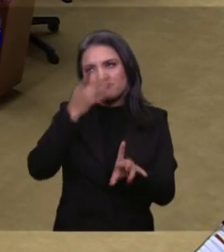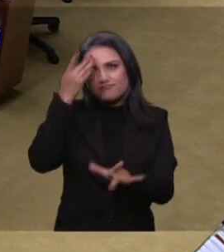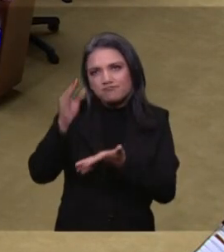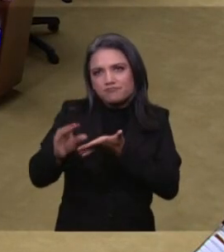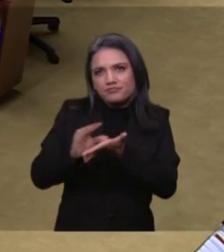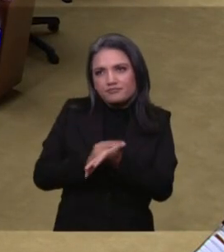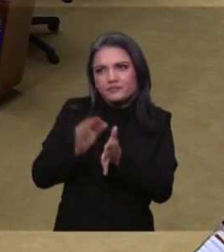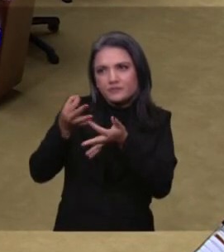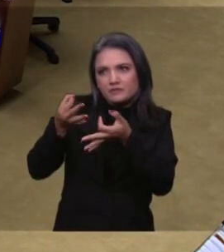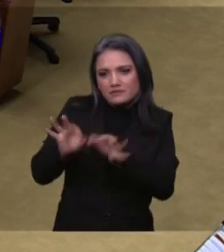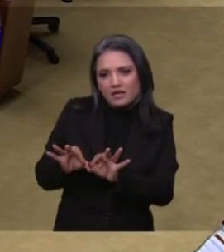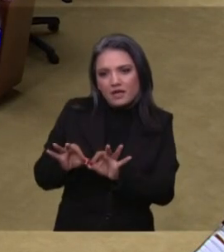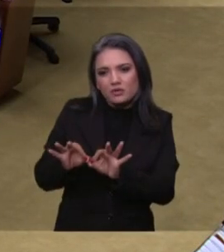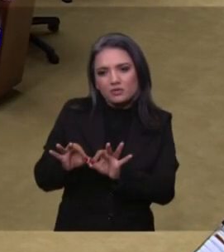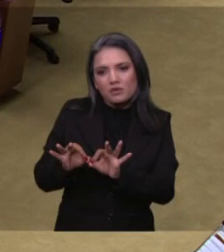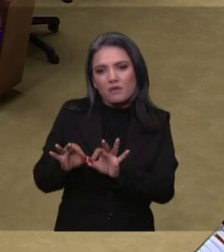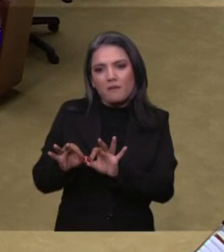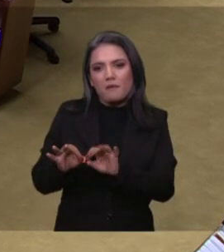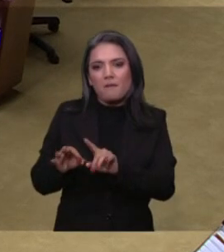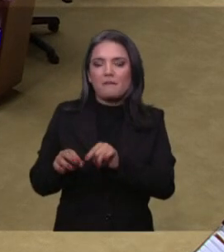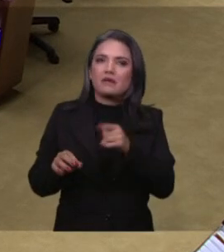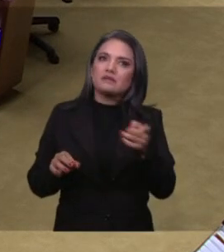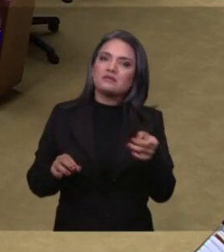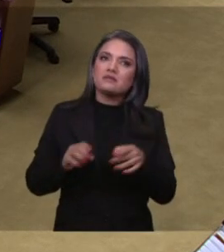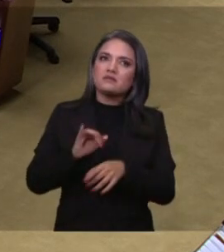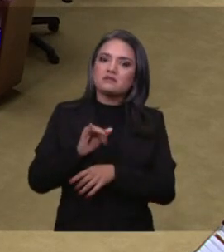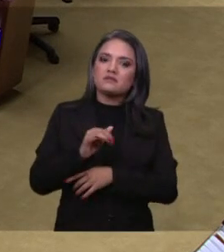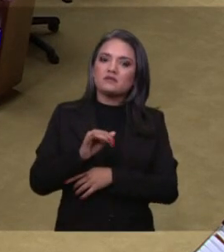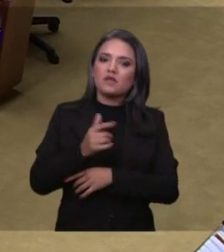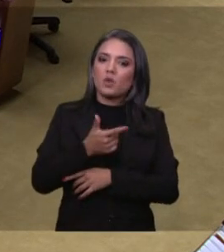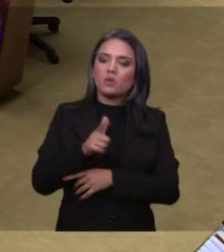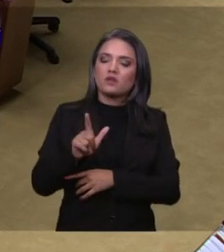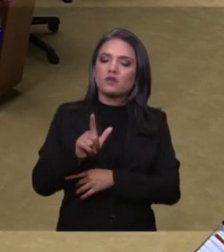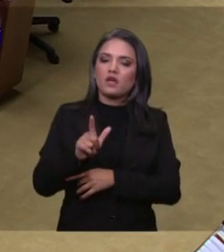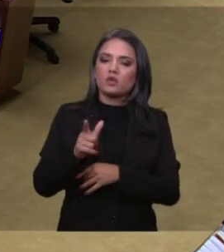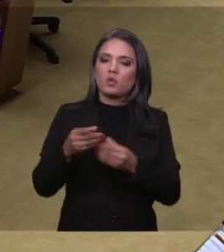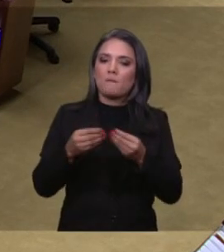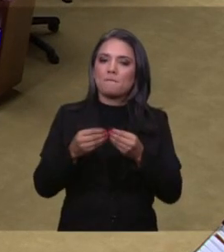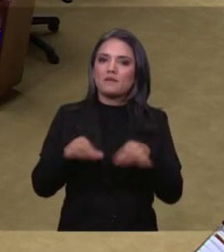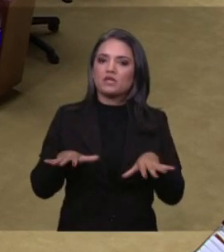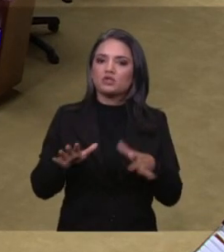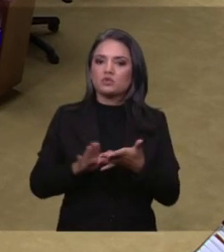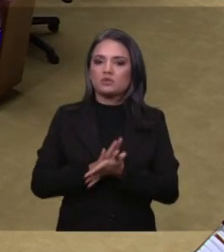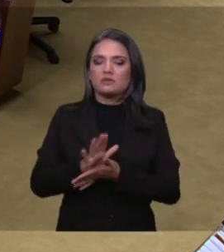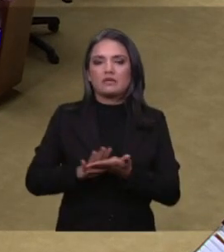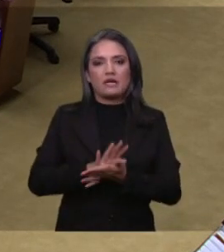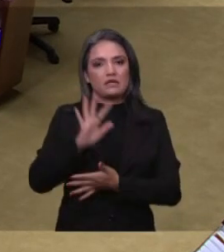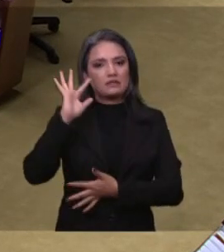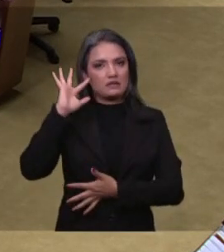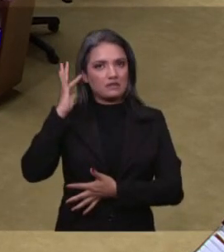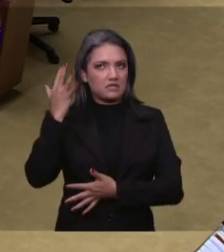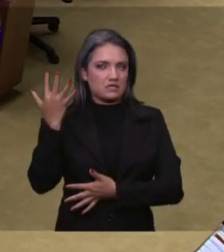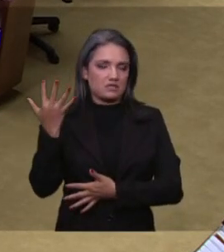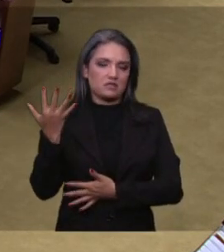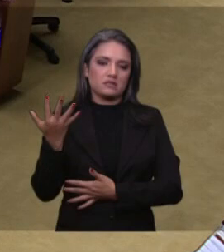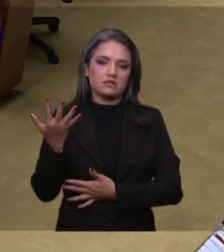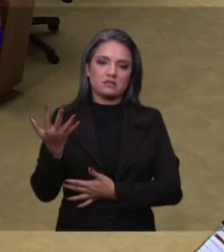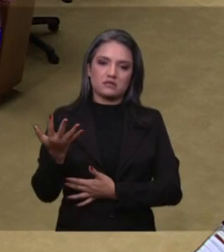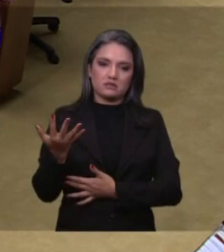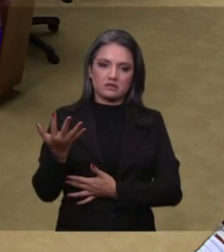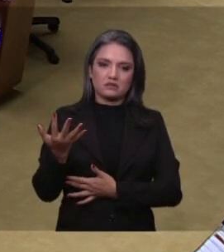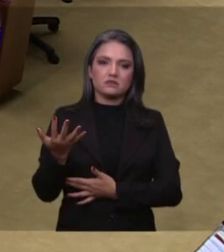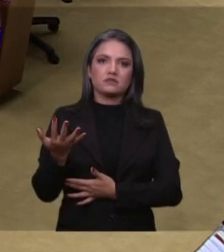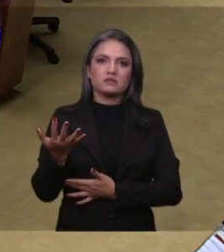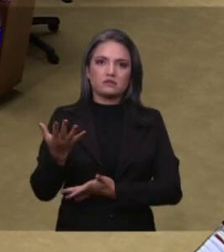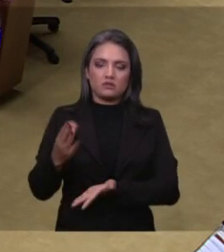segunda iniciar com algo como sem prejuízo da decisão sobre a questão da boa-fé,